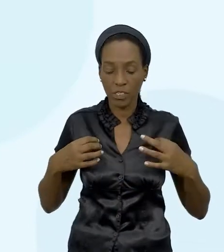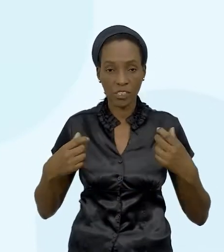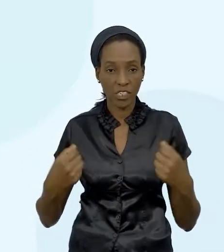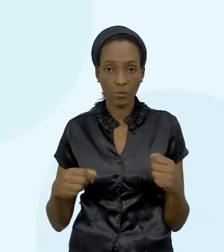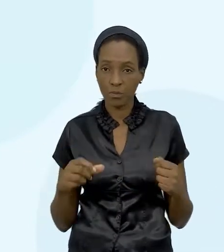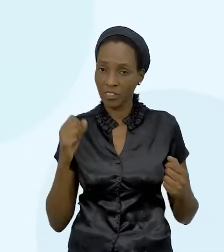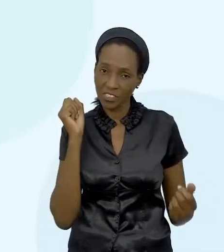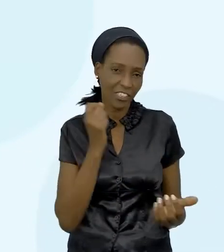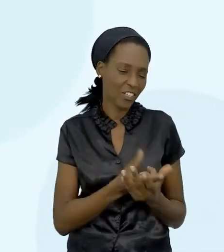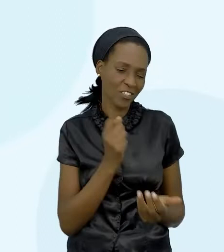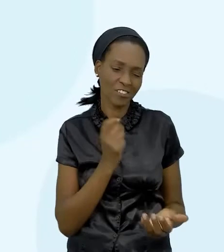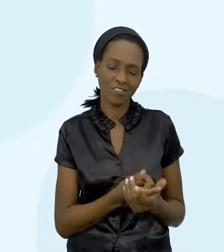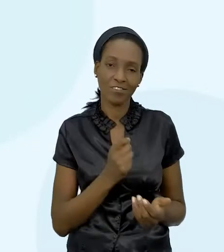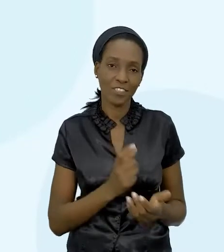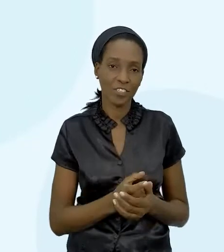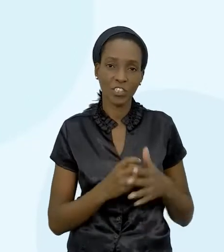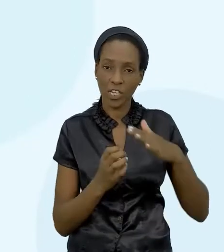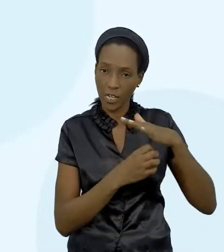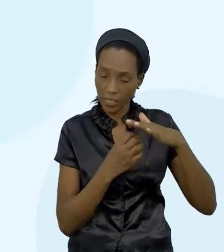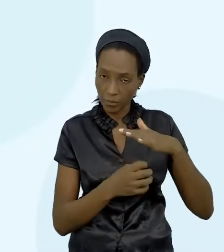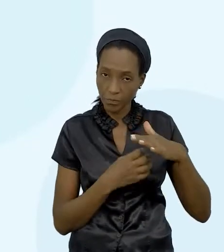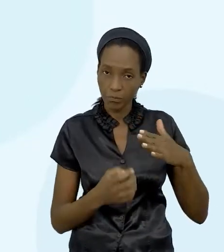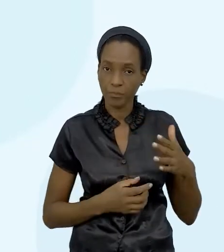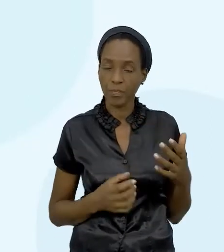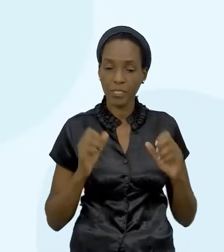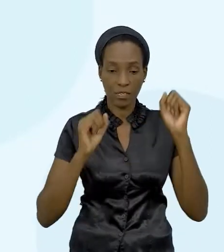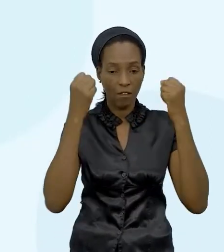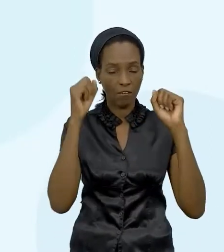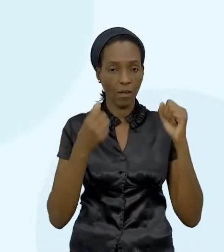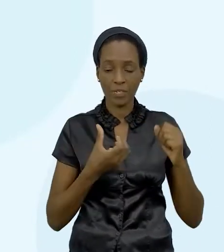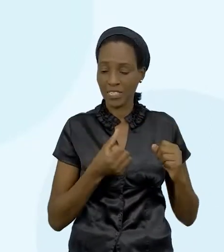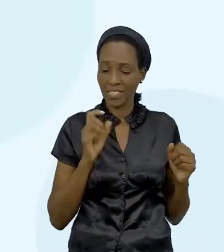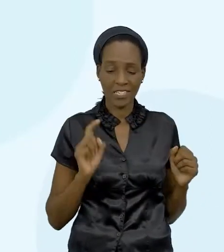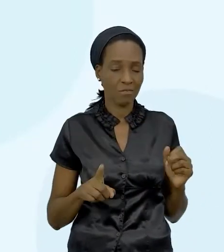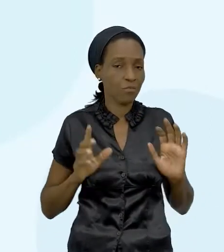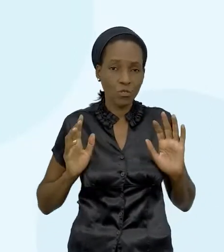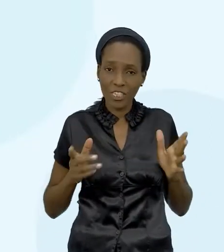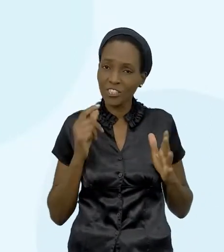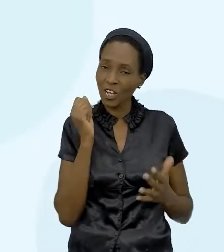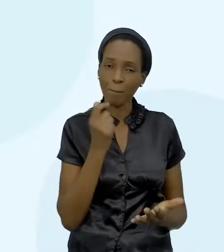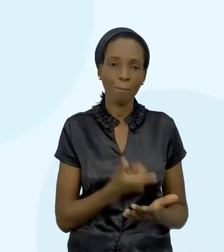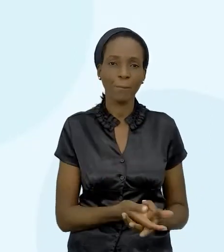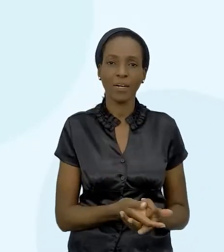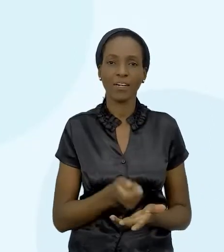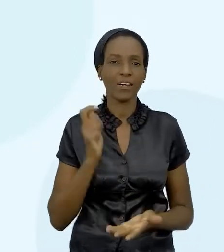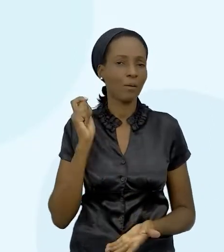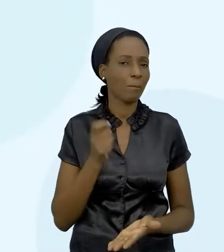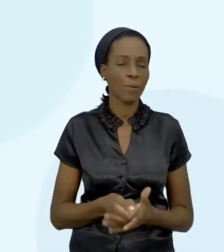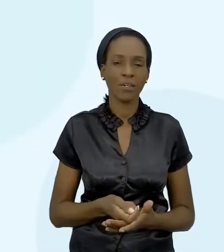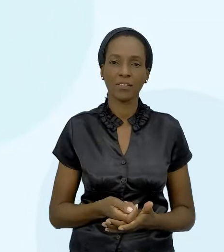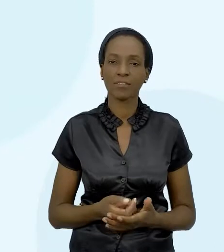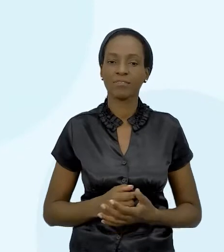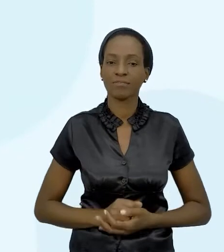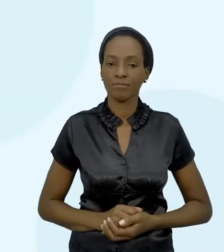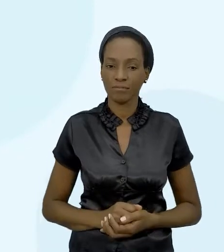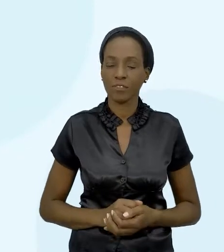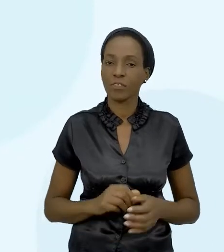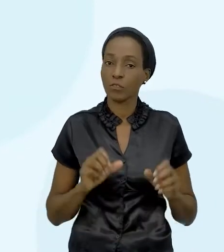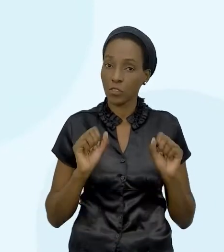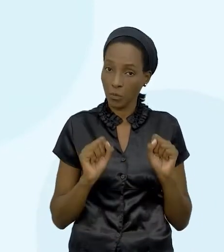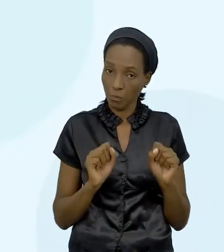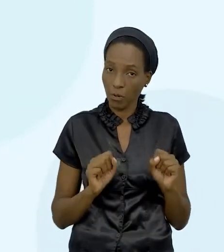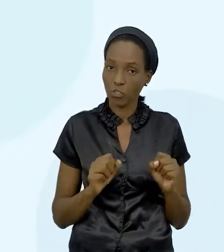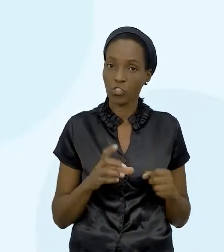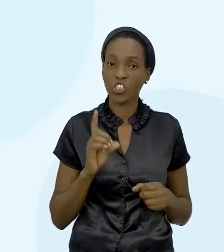na sua empresa ali, na sua fábrica, 6.000 reais. Provavelmente esses custos aí, vocês podem inclusive colocar aí no diário de bordo de